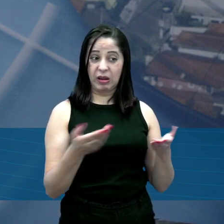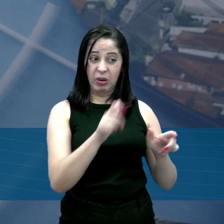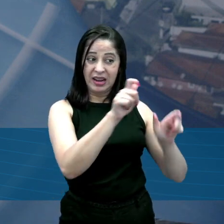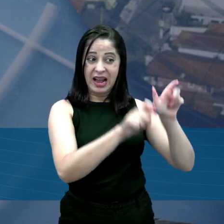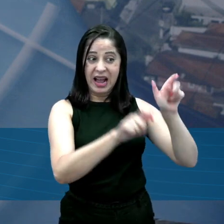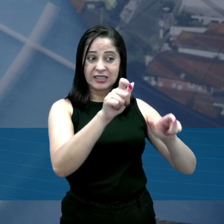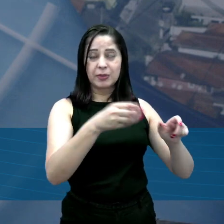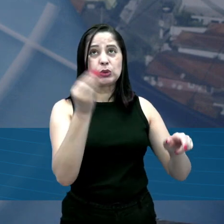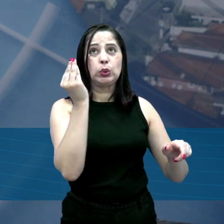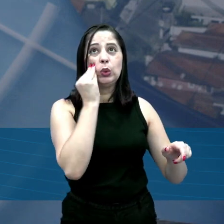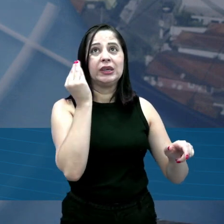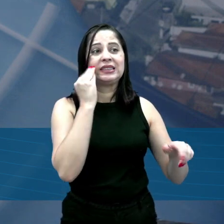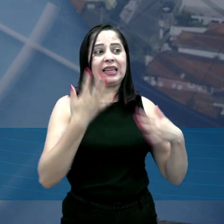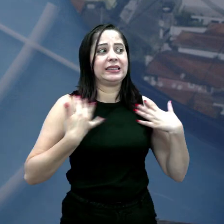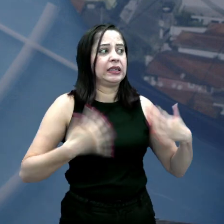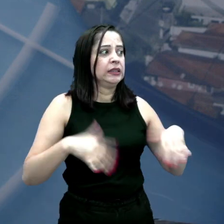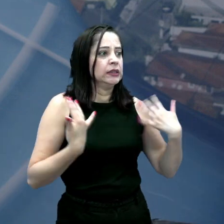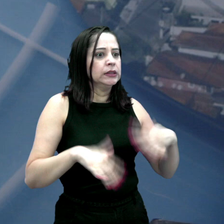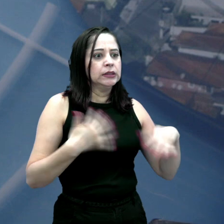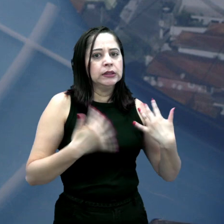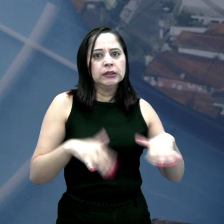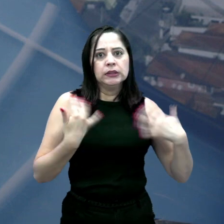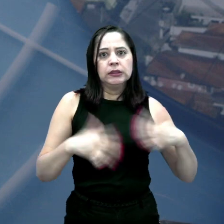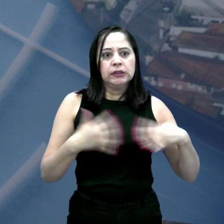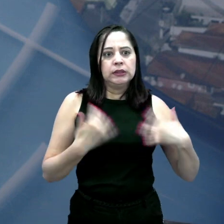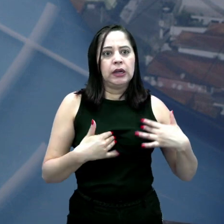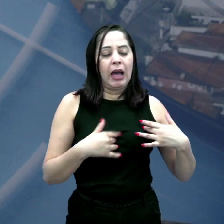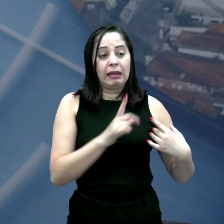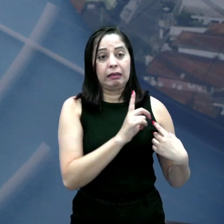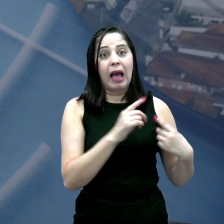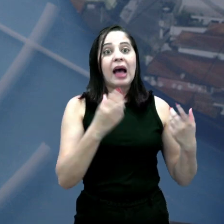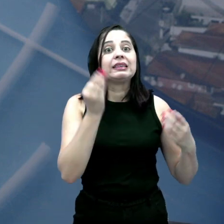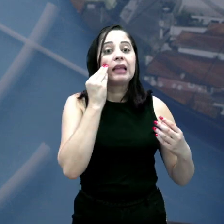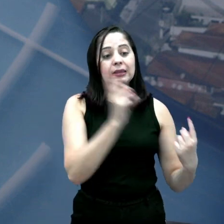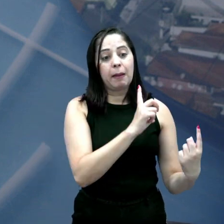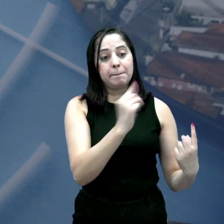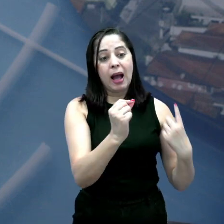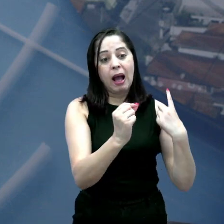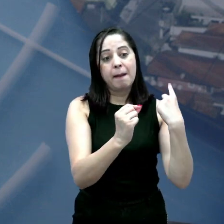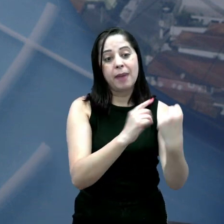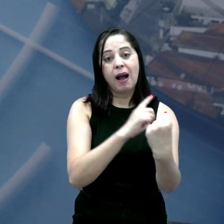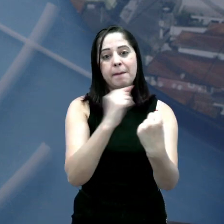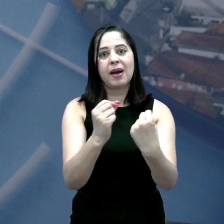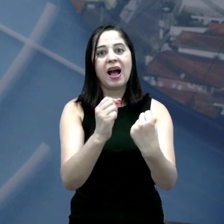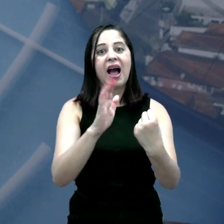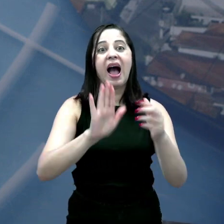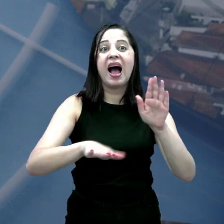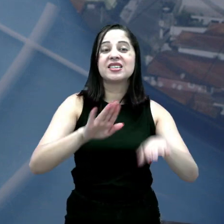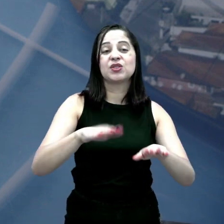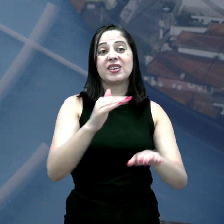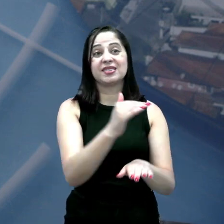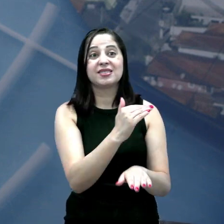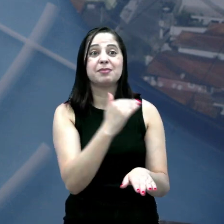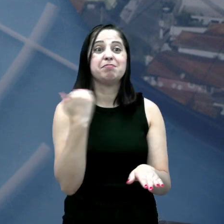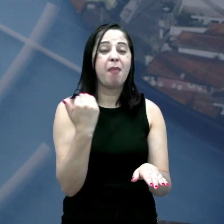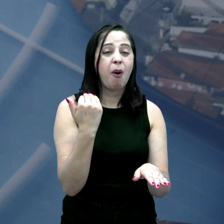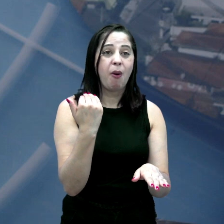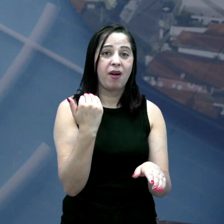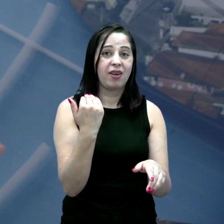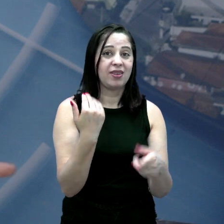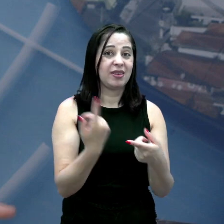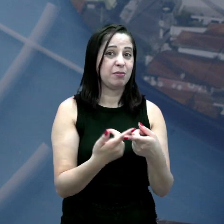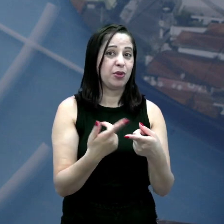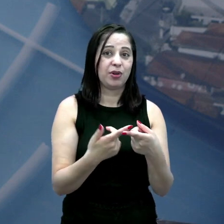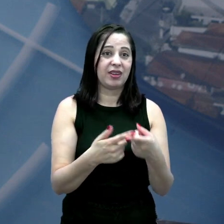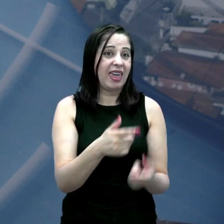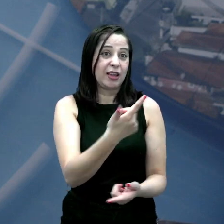tentativa desesperada, né, acabam perdendo a vida, né, porque precisa ir para algum lugar, muitas vezes de forma ilegal, porque